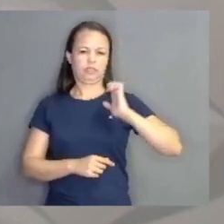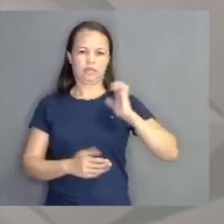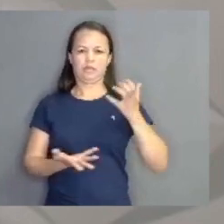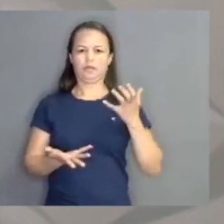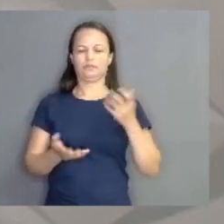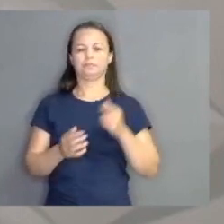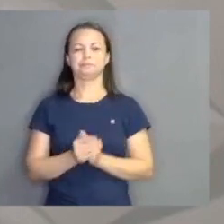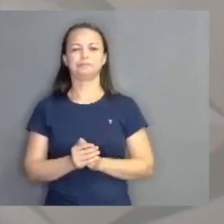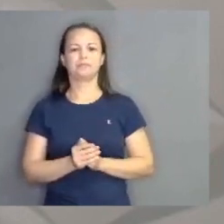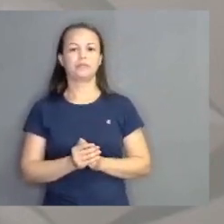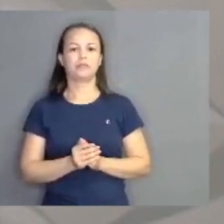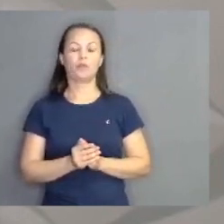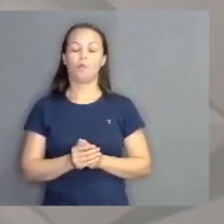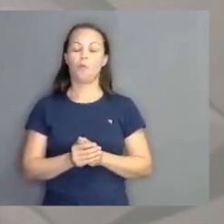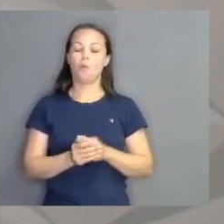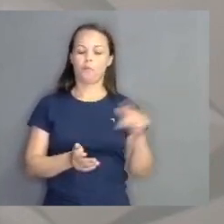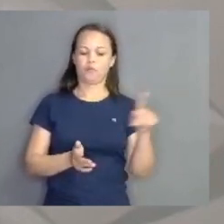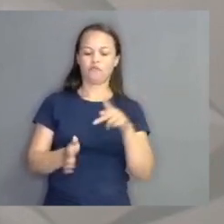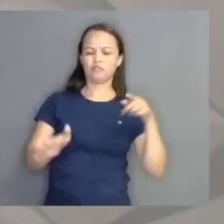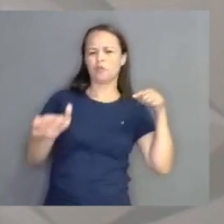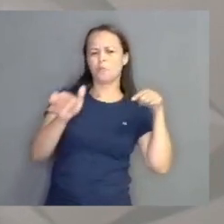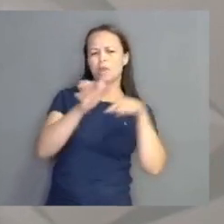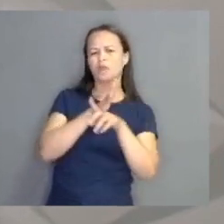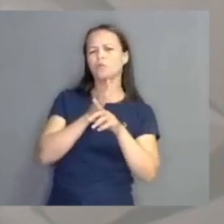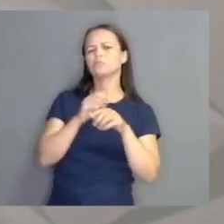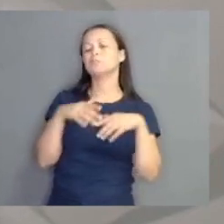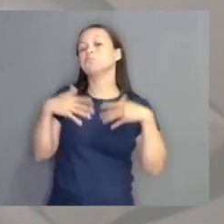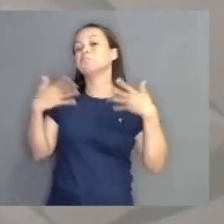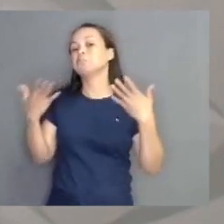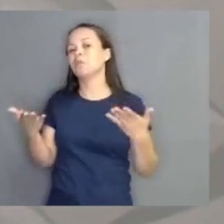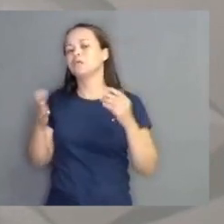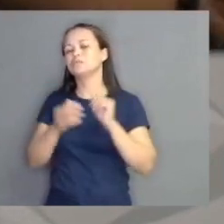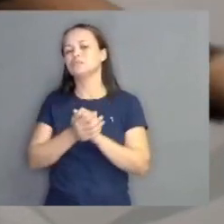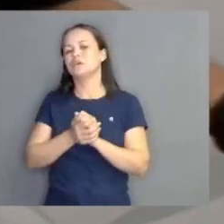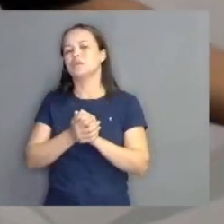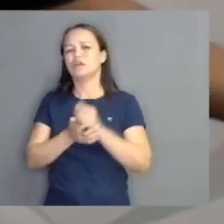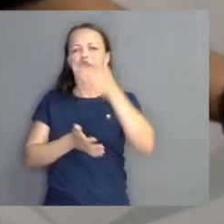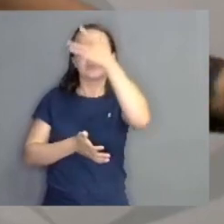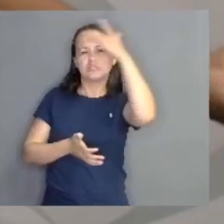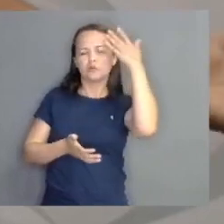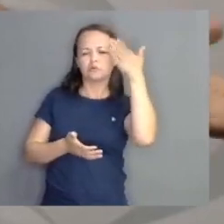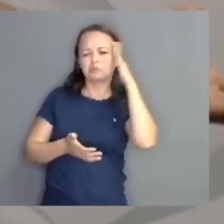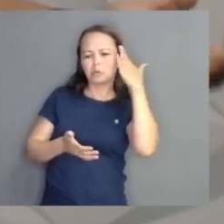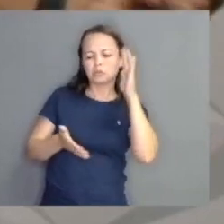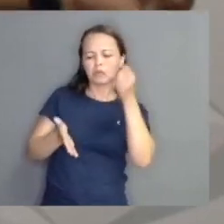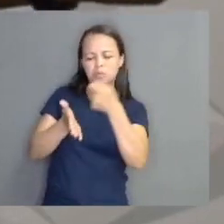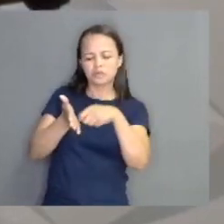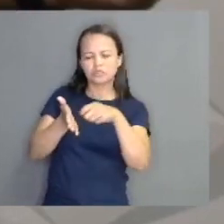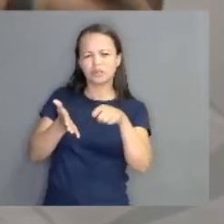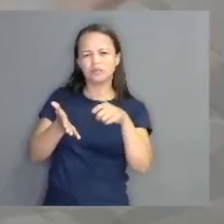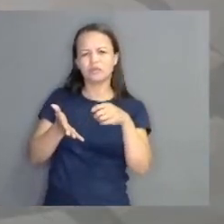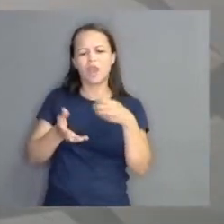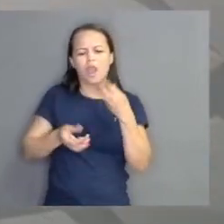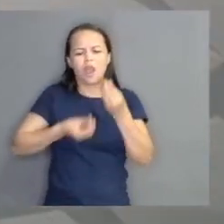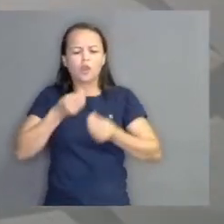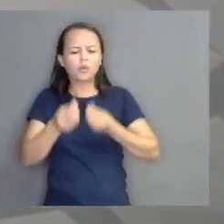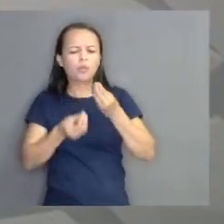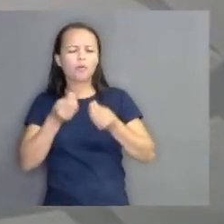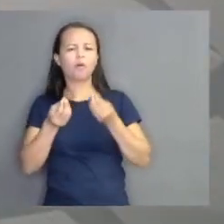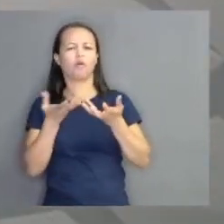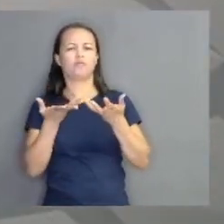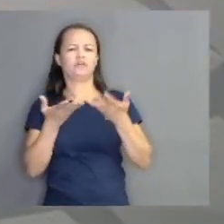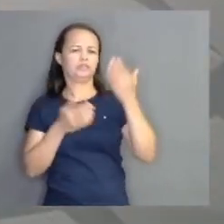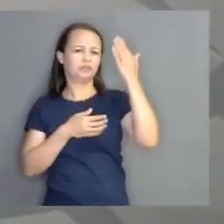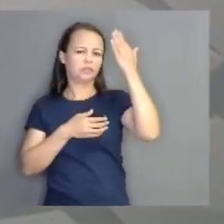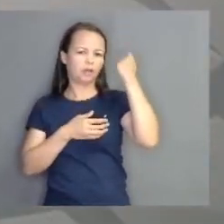Flávio pergunta: mas espera aí, e aquele povo que não sabia escrever? Como é que a gente vai ficar sabendo da história